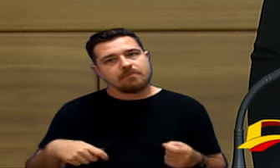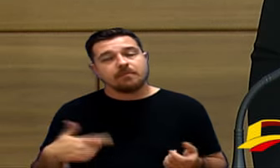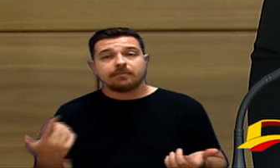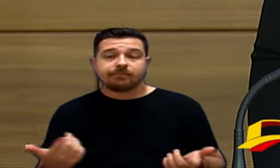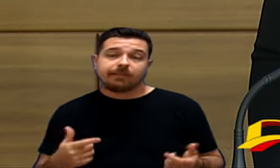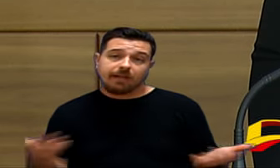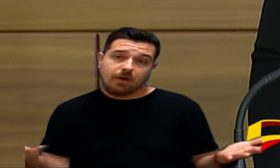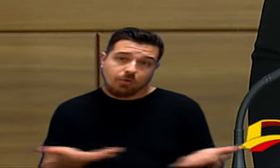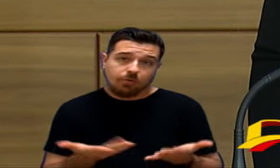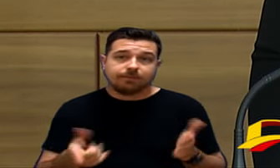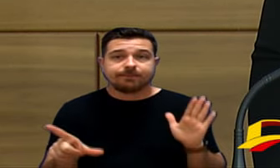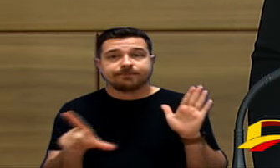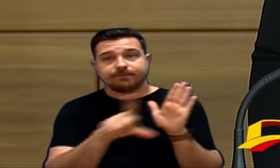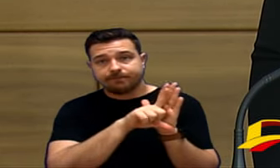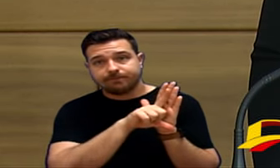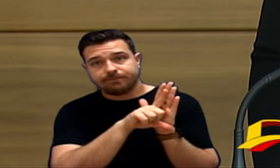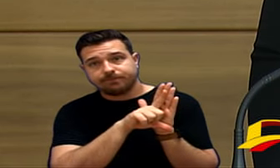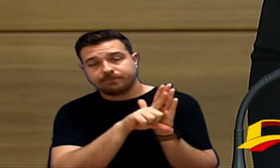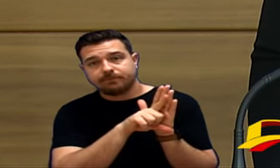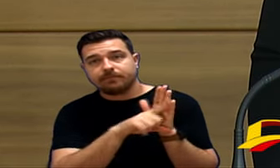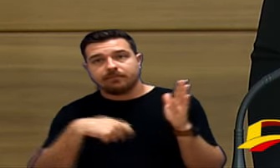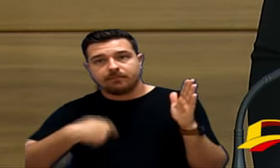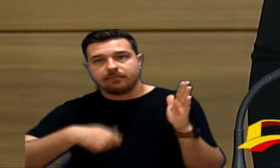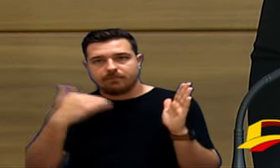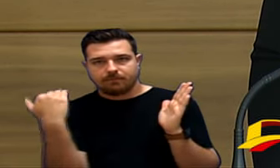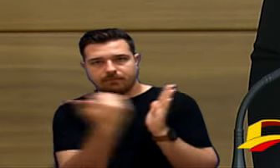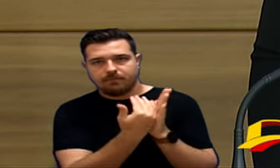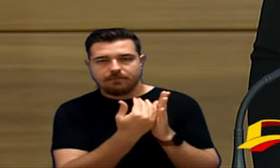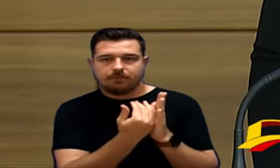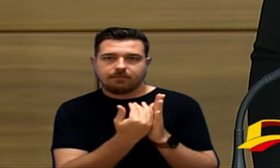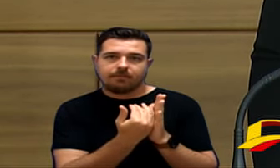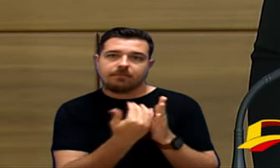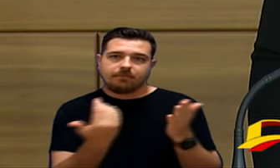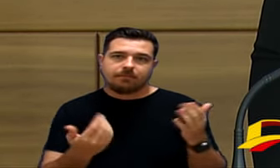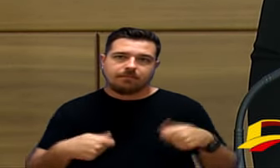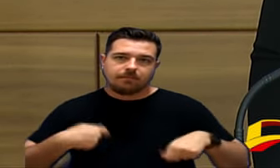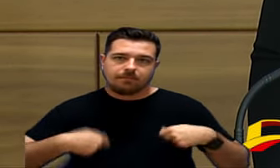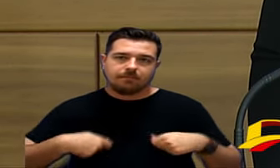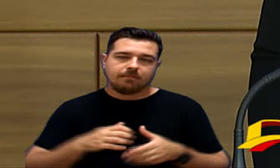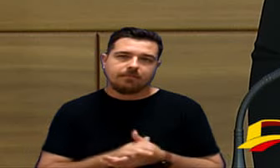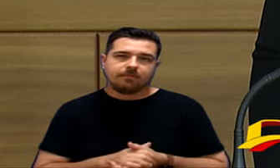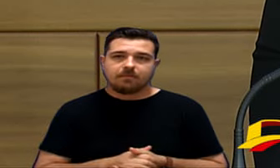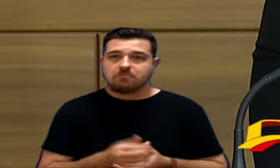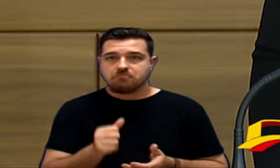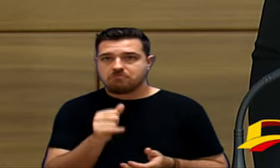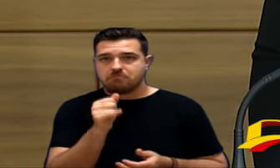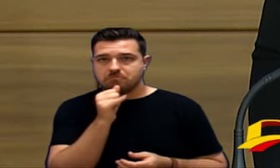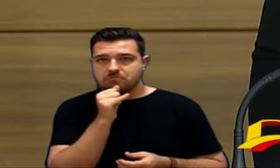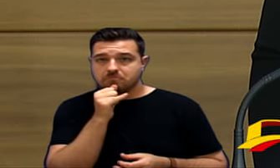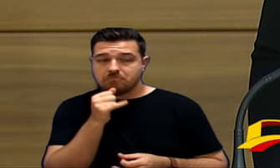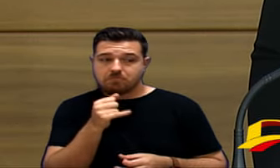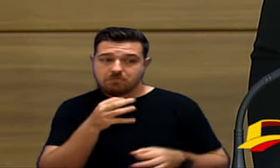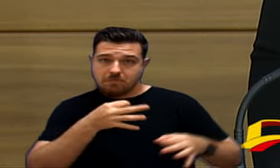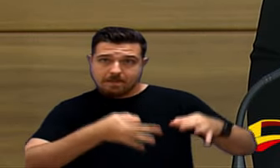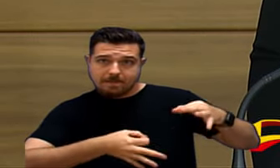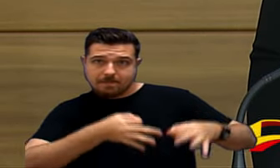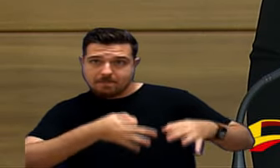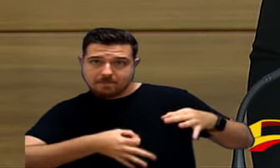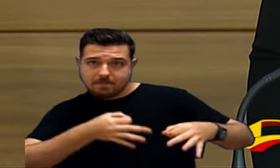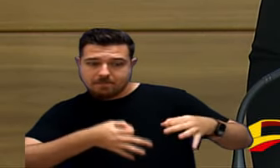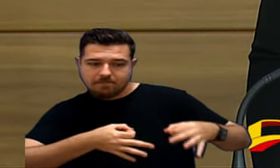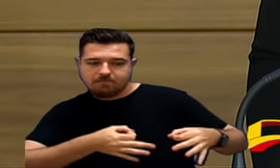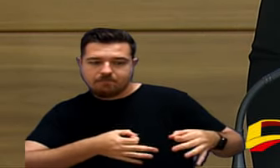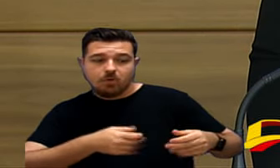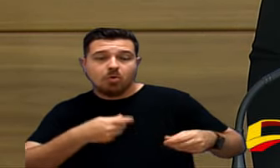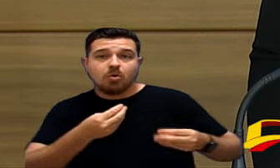ali no no momento talvez uma um um uma um entrave jurídico ali a gente precisaria